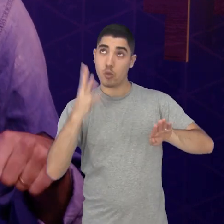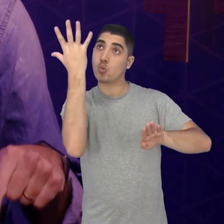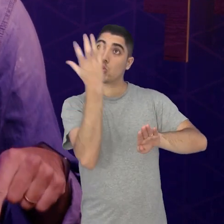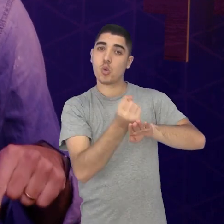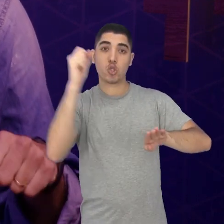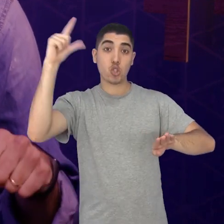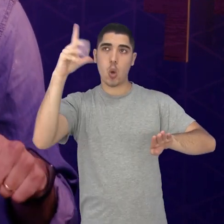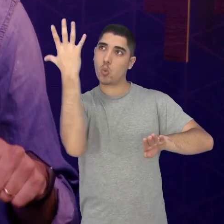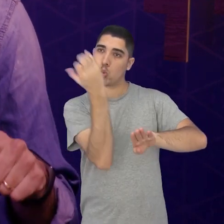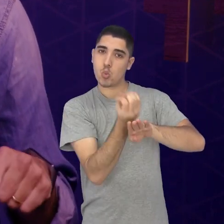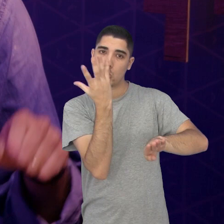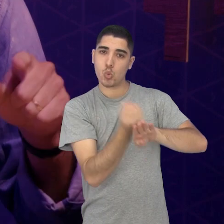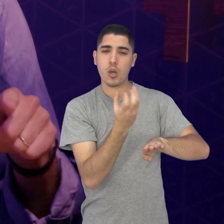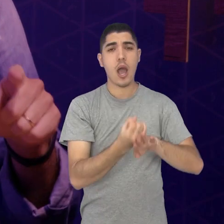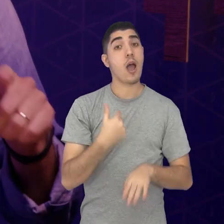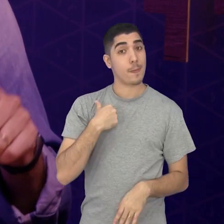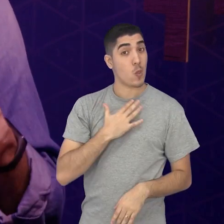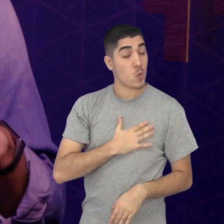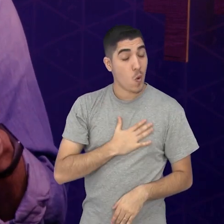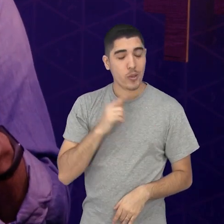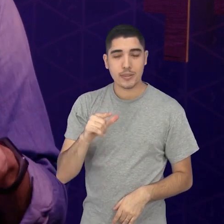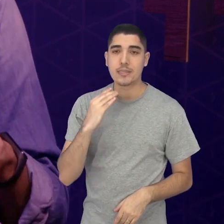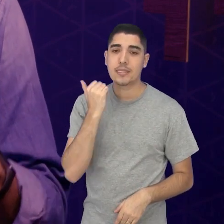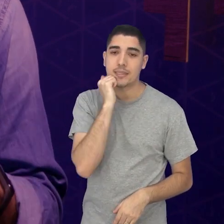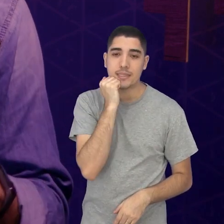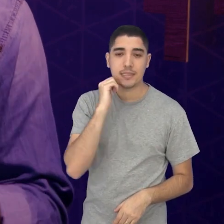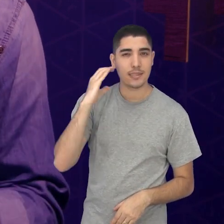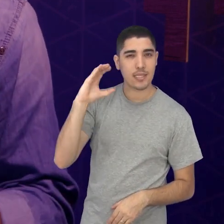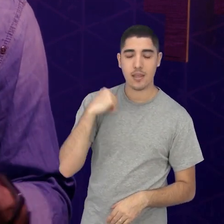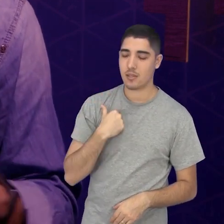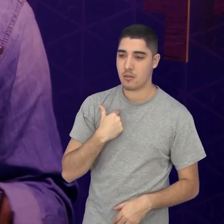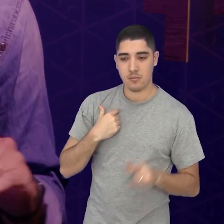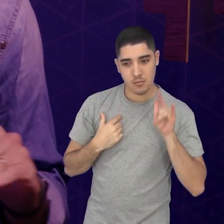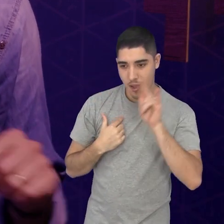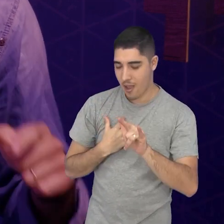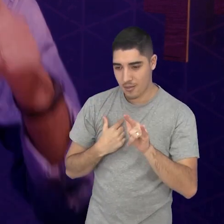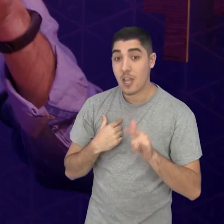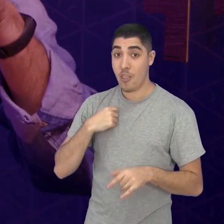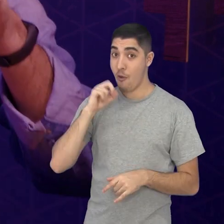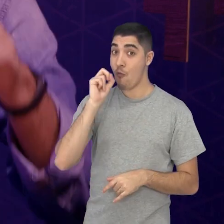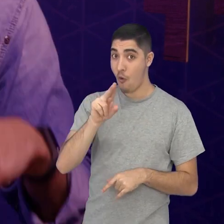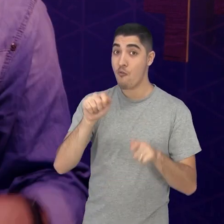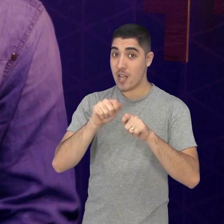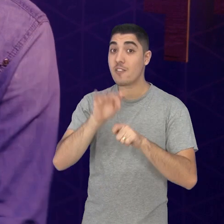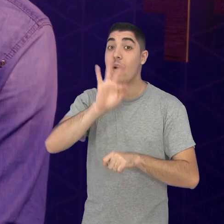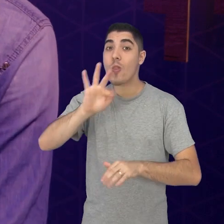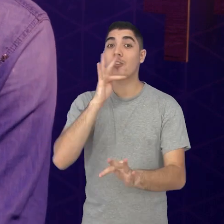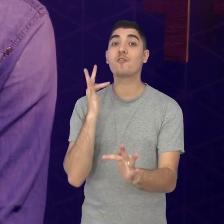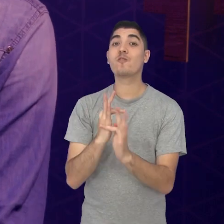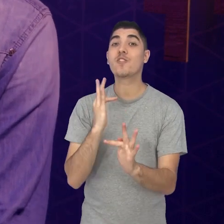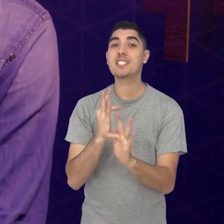você sabe, eu gosto bastante dessas paradas de ciência, galera. Nossa, sou fissurado. Eu ainda vou fazer faculdade de